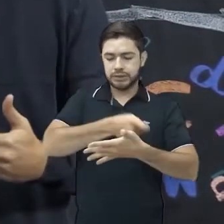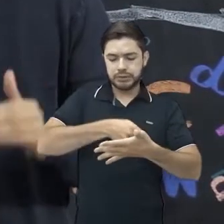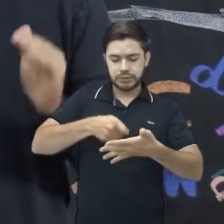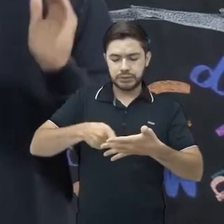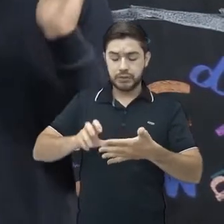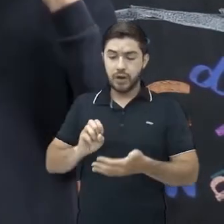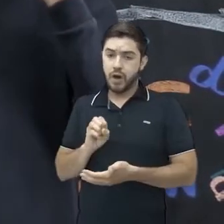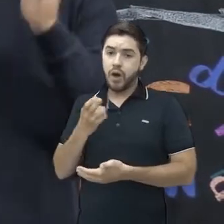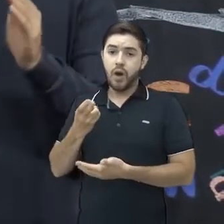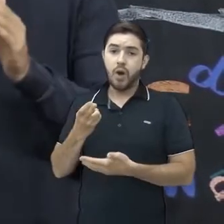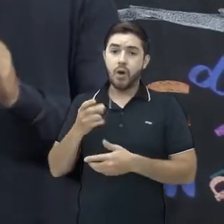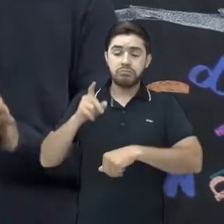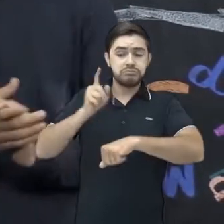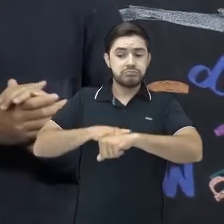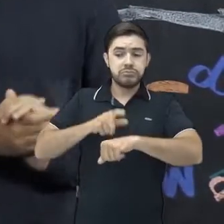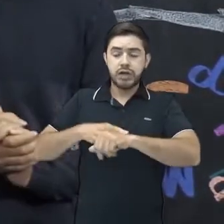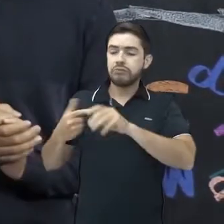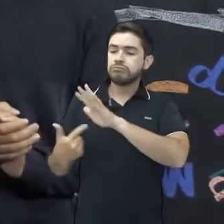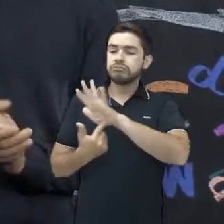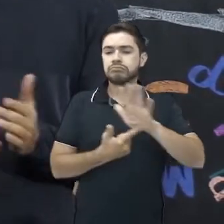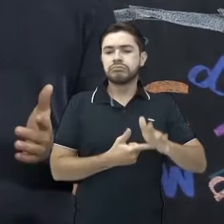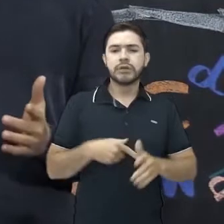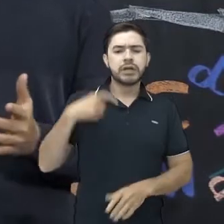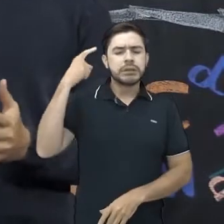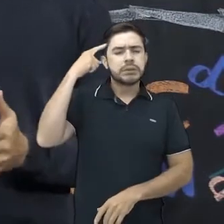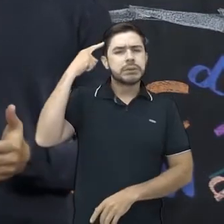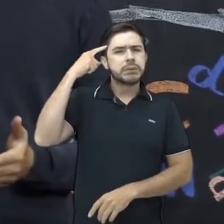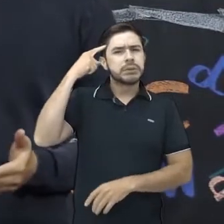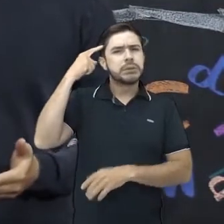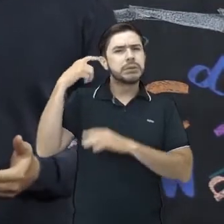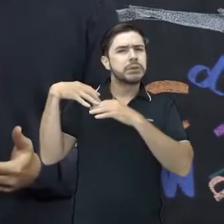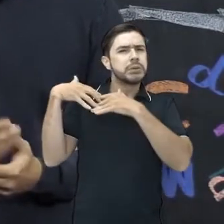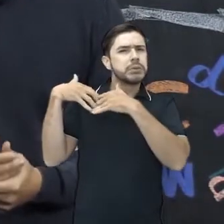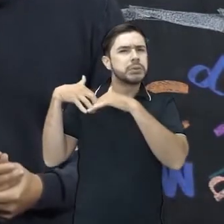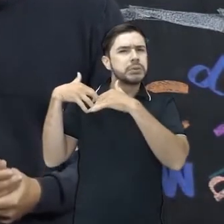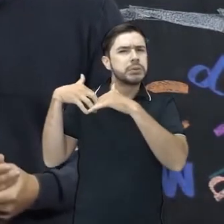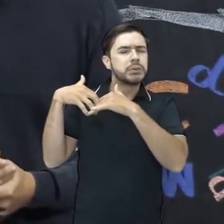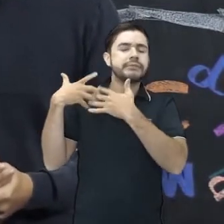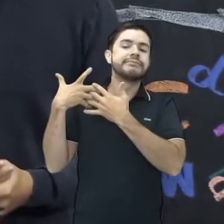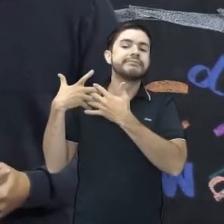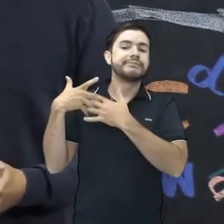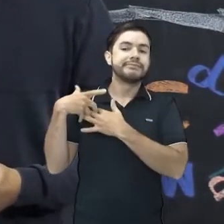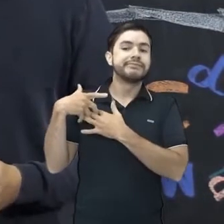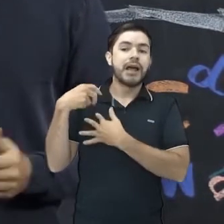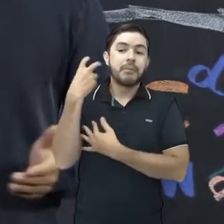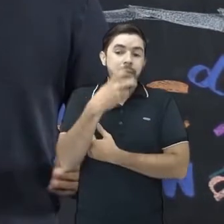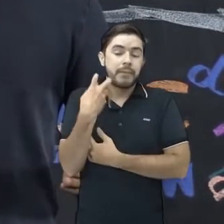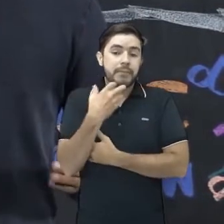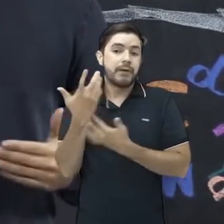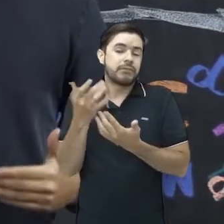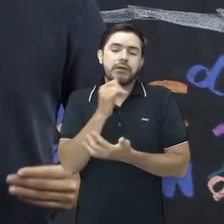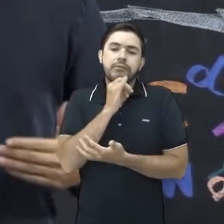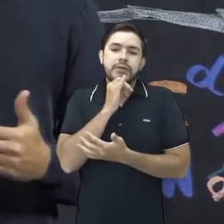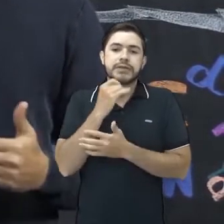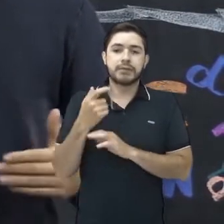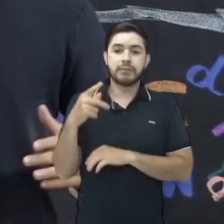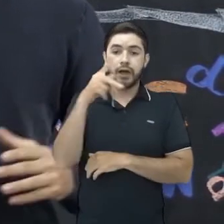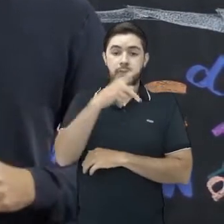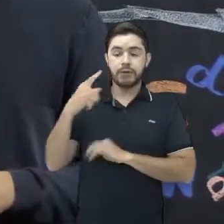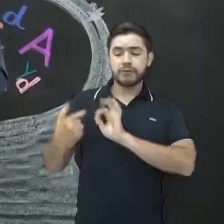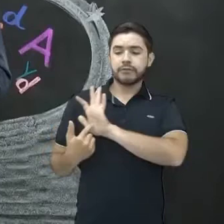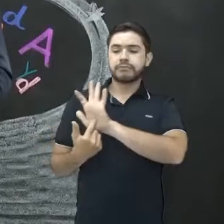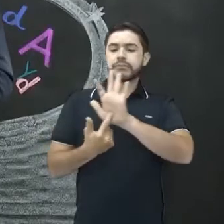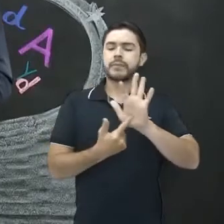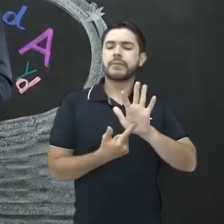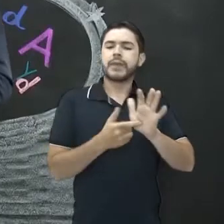forma improvisada, com base em um planejamento mental, como, por exemplo, a aula expositiva de um professor. O professor não ensaiou em casa